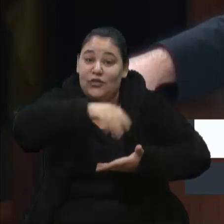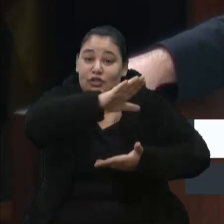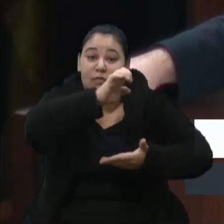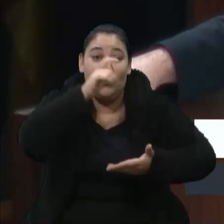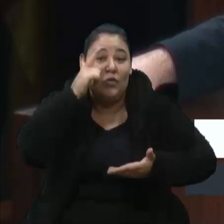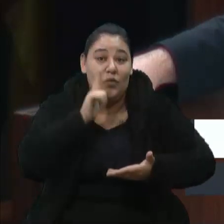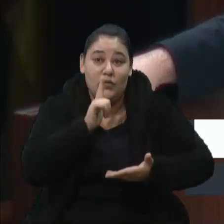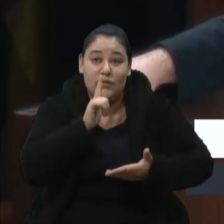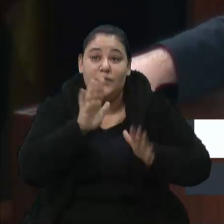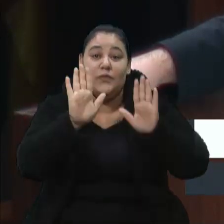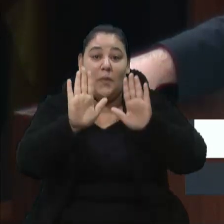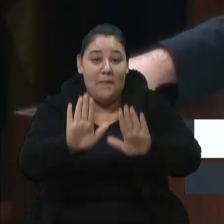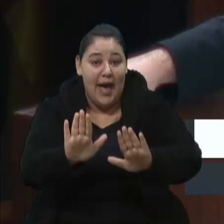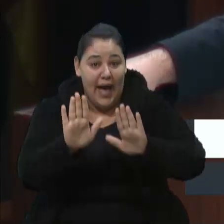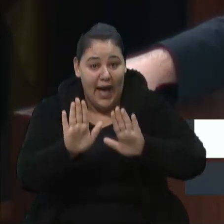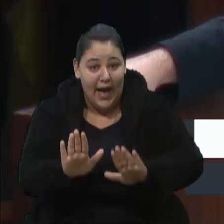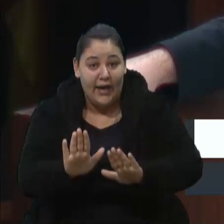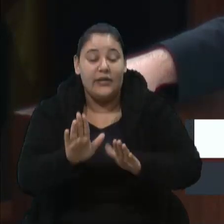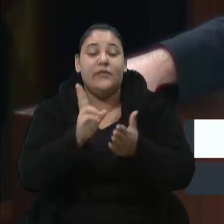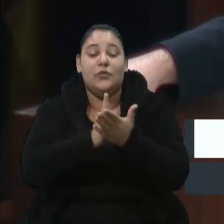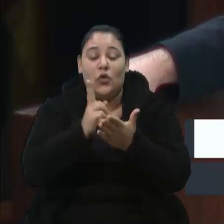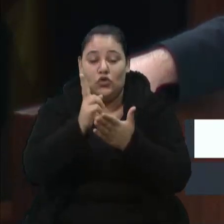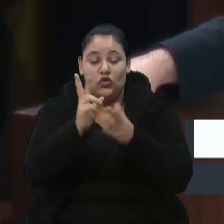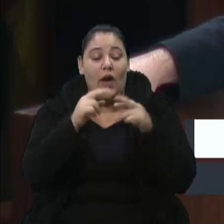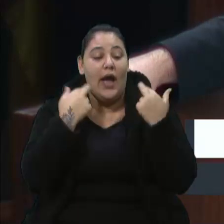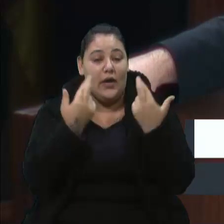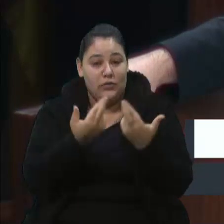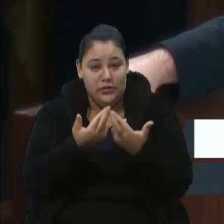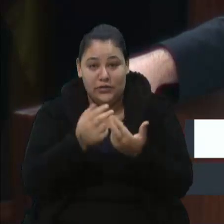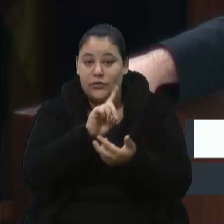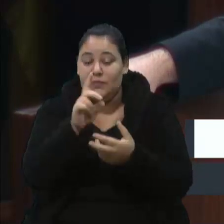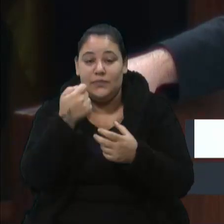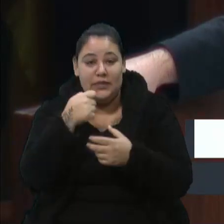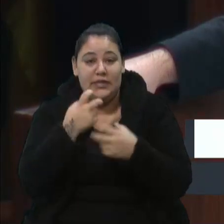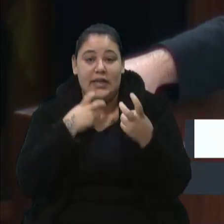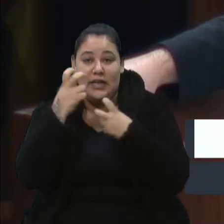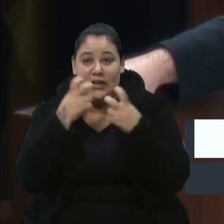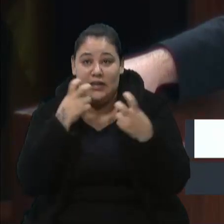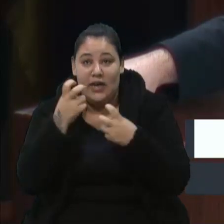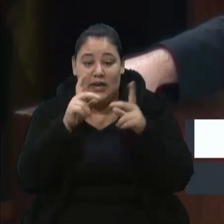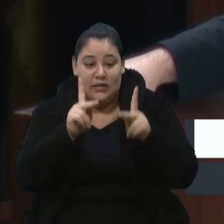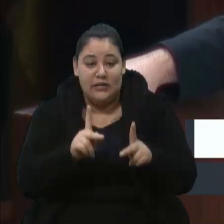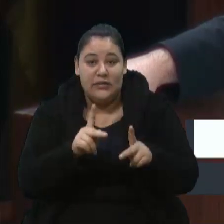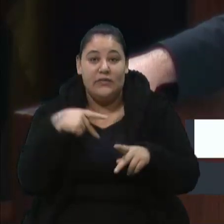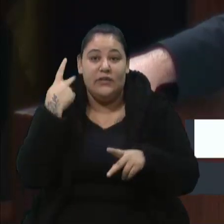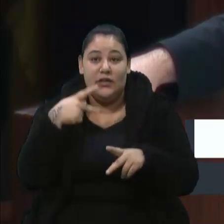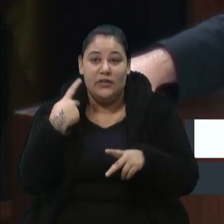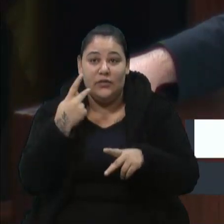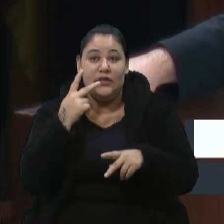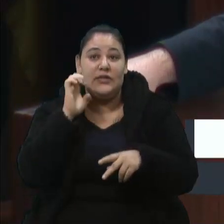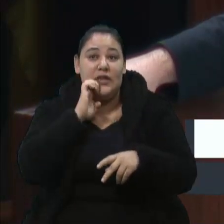para pessoal, não vamos ficar gritando, vamos seguir a audiência pública, e a vereadora Estela ajudou a acalmar o pessoal para seguir a